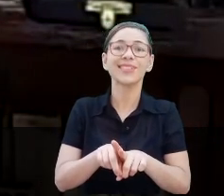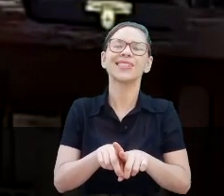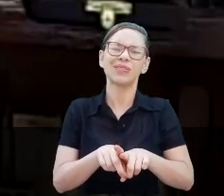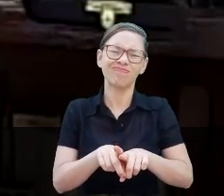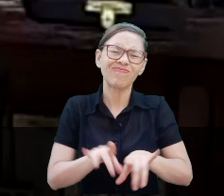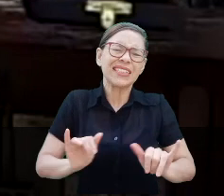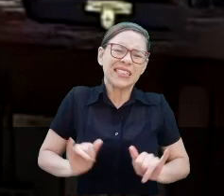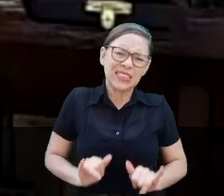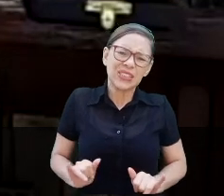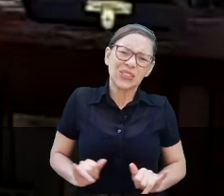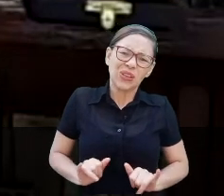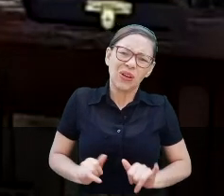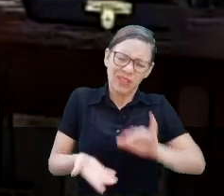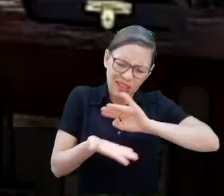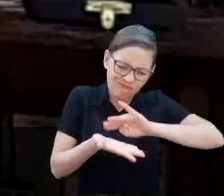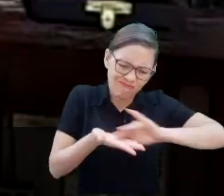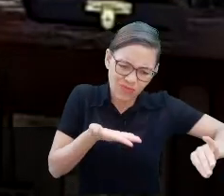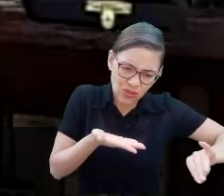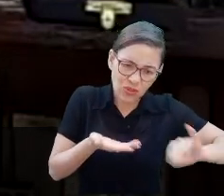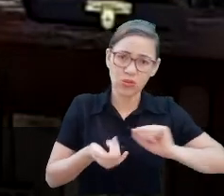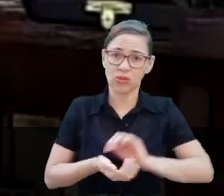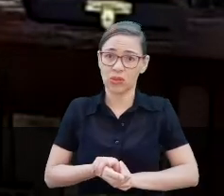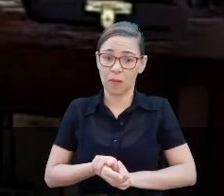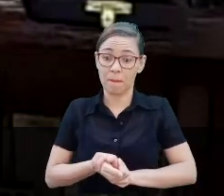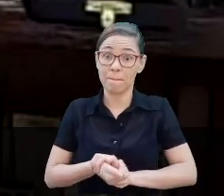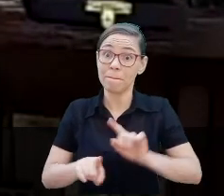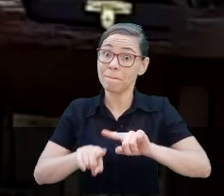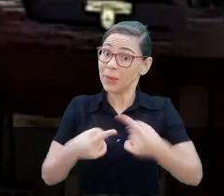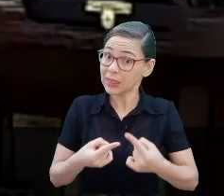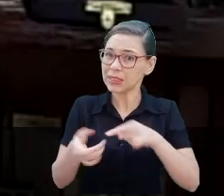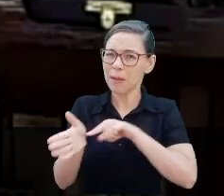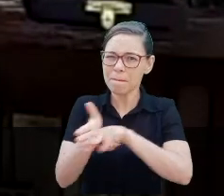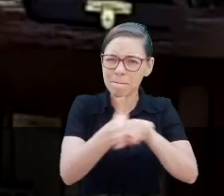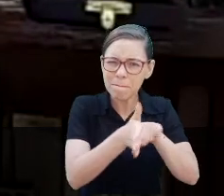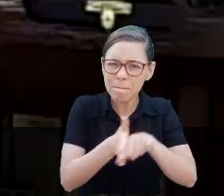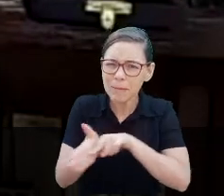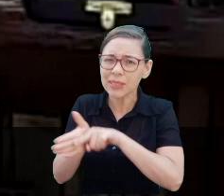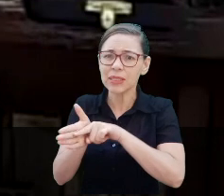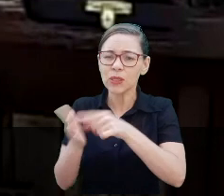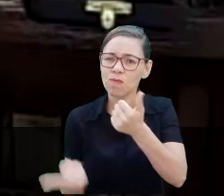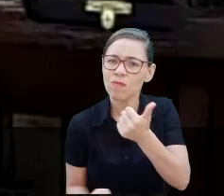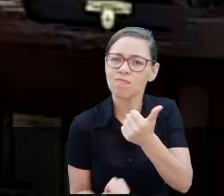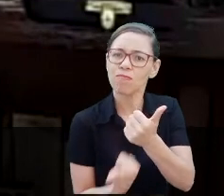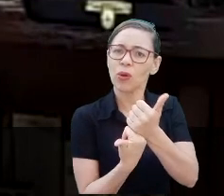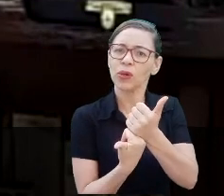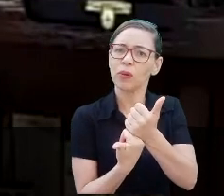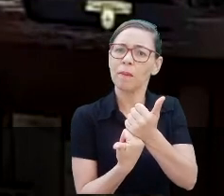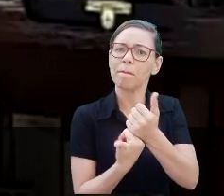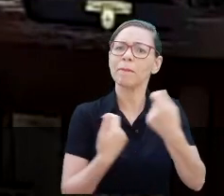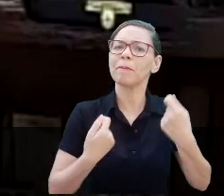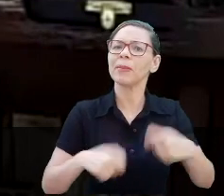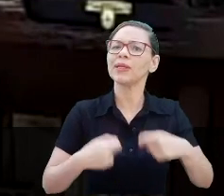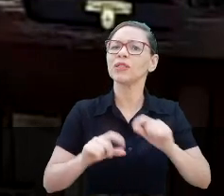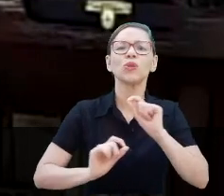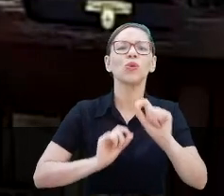um nível acentuado de exclusão, mas nós identificamos na pesquisa maiores aportes no sentido de